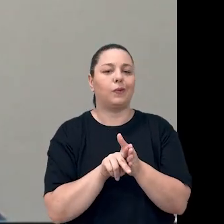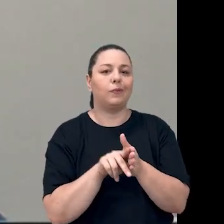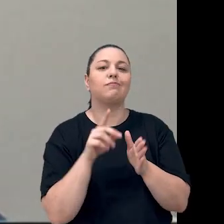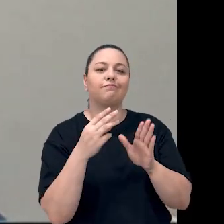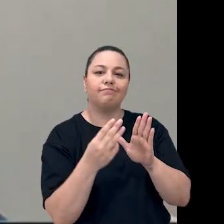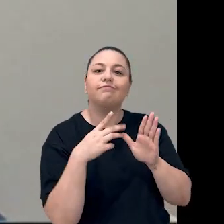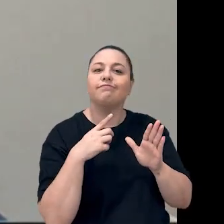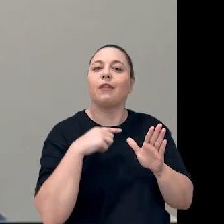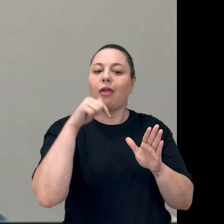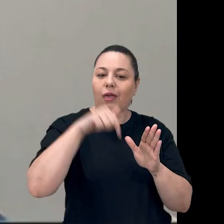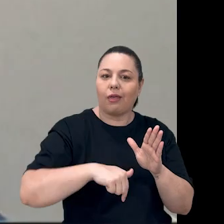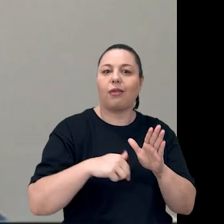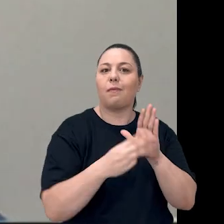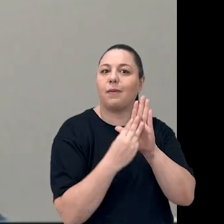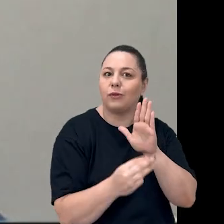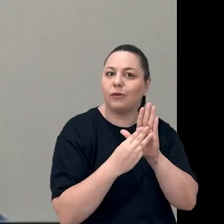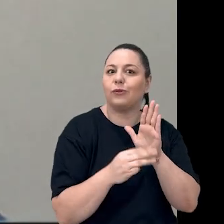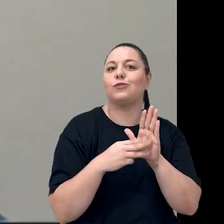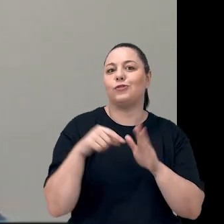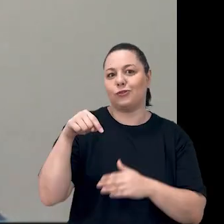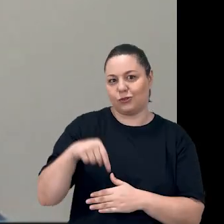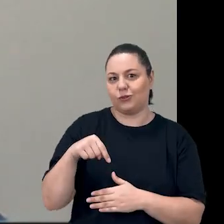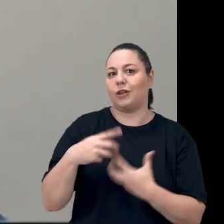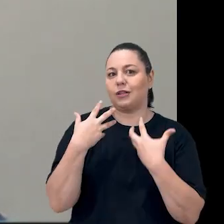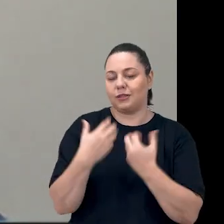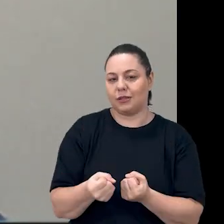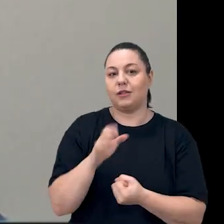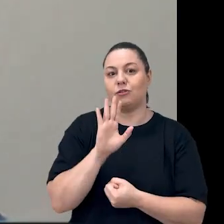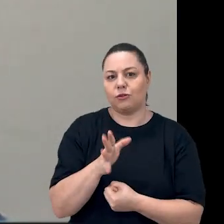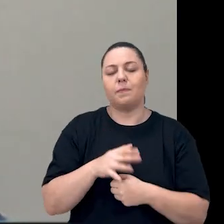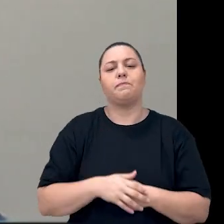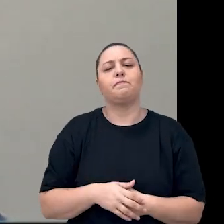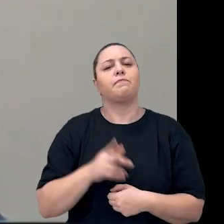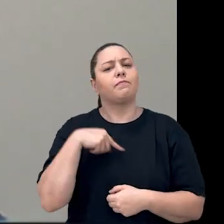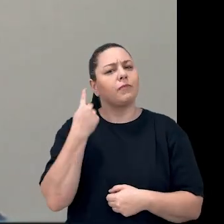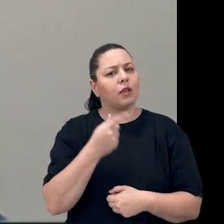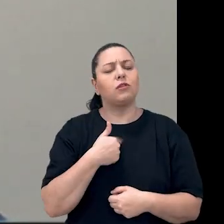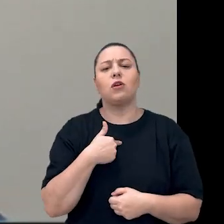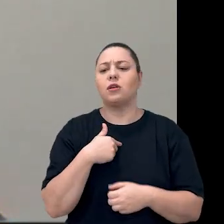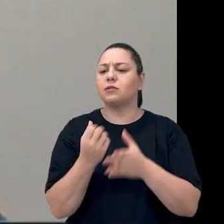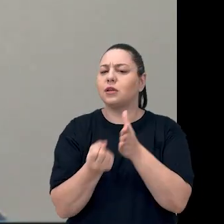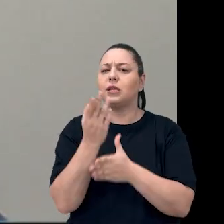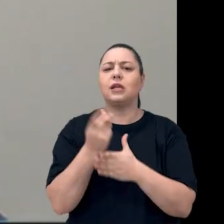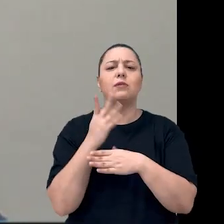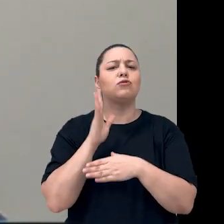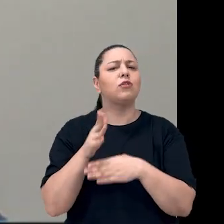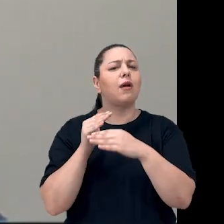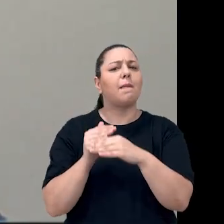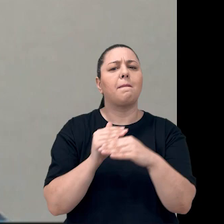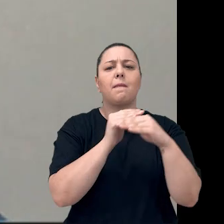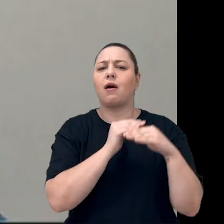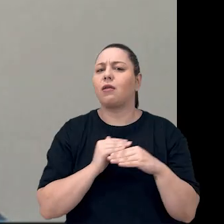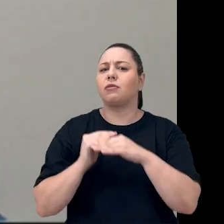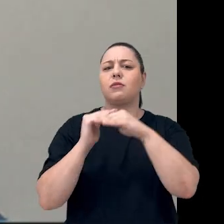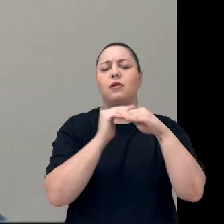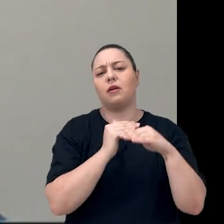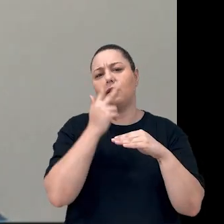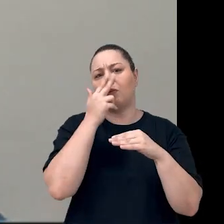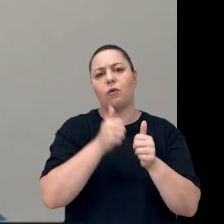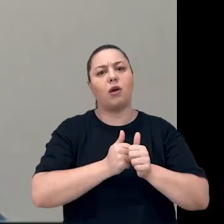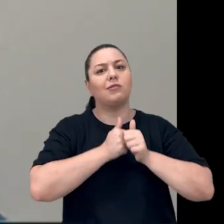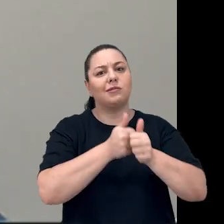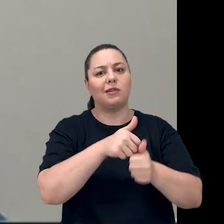já patenteada pelo nosso grupo de pesquisa. E na formulação desses comprimidos foram adicionados recipientes já padrões na